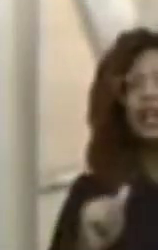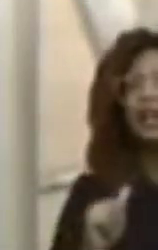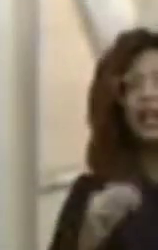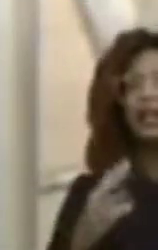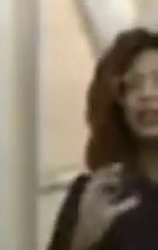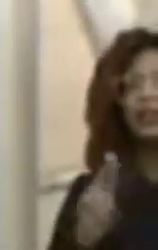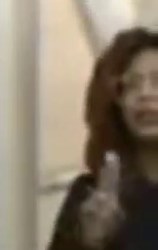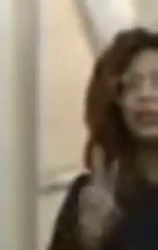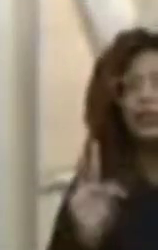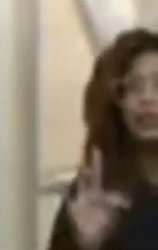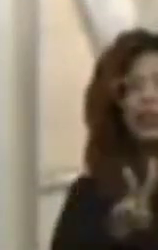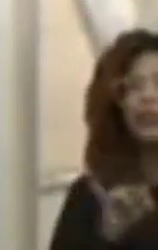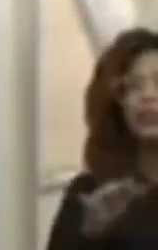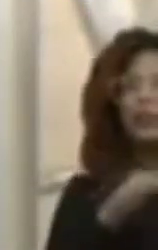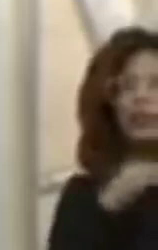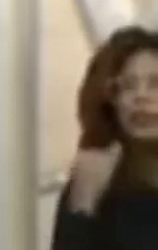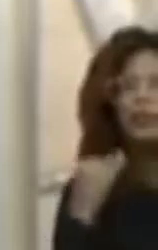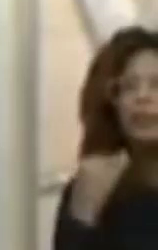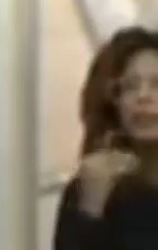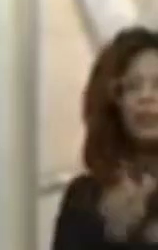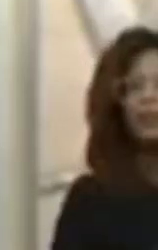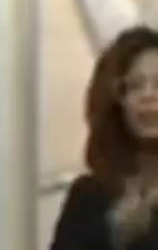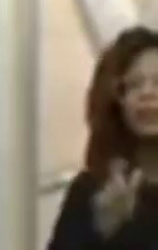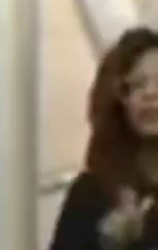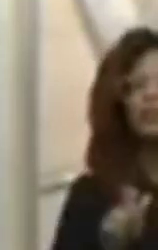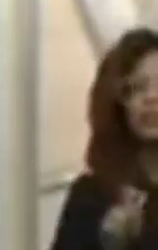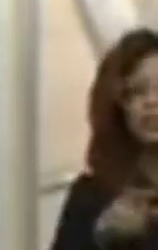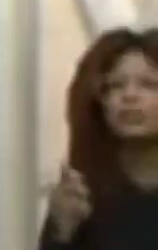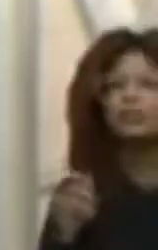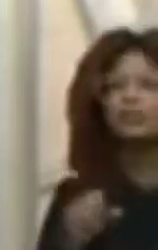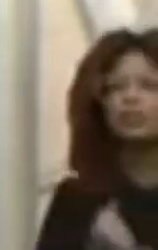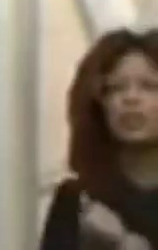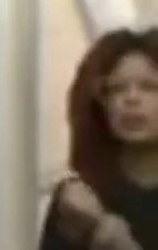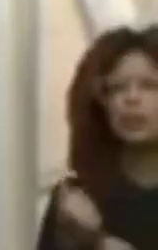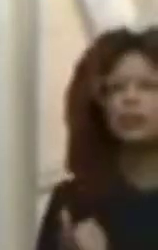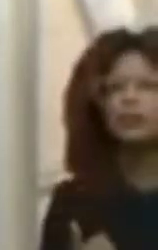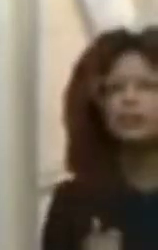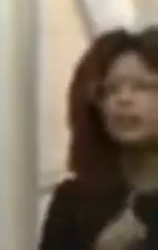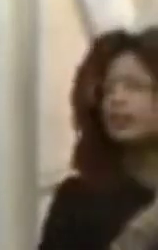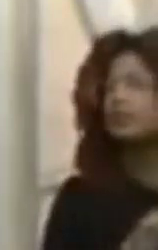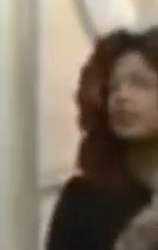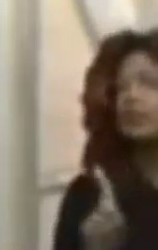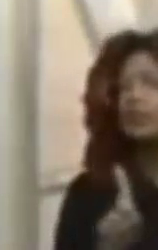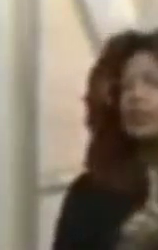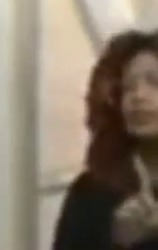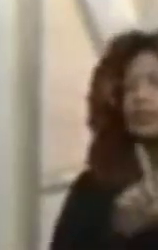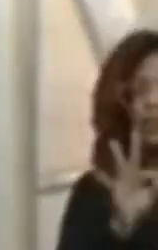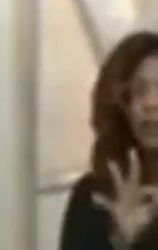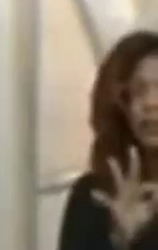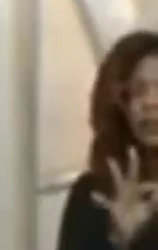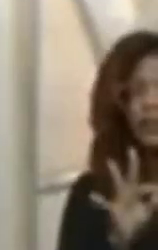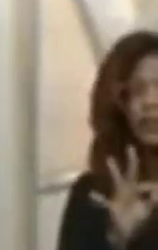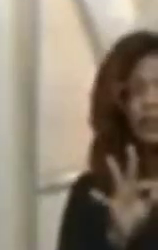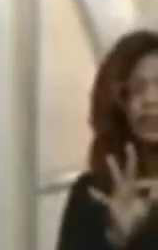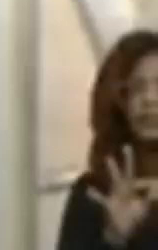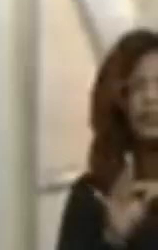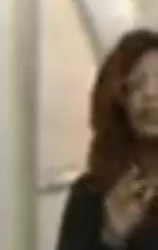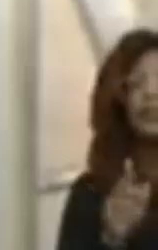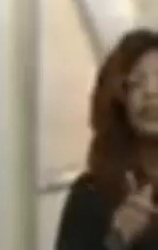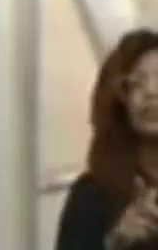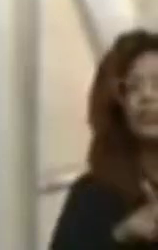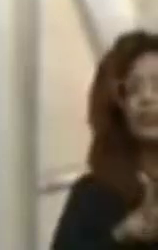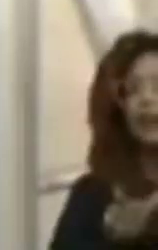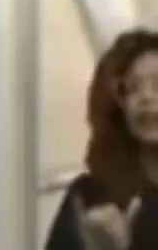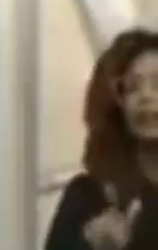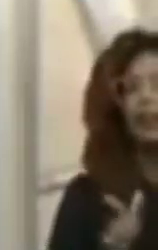Vai morrer gente. Foi uma declaração do Bolsonaro? Não, foi da Gleisi Hoffmann. Vamos